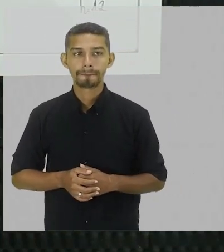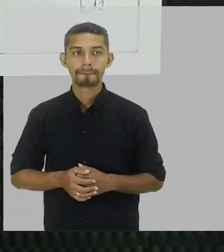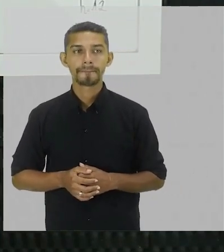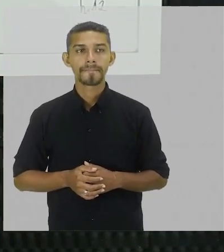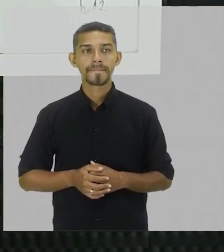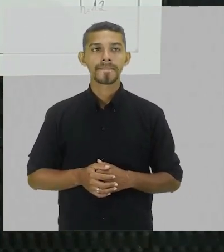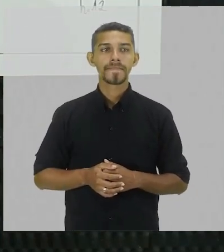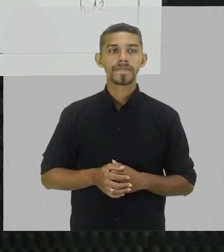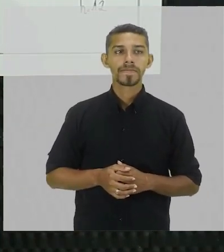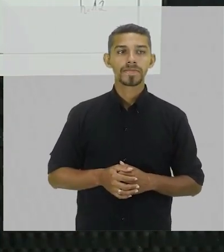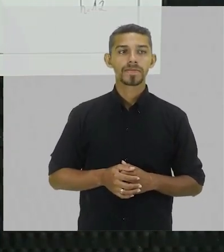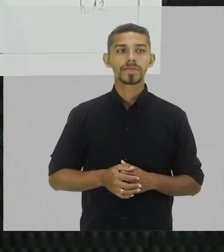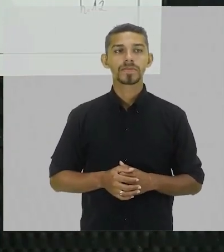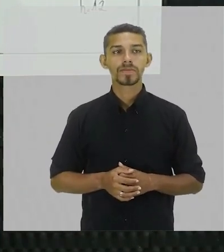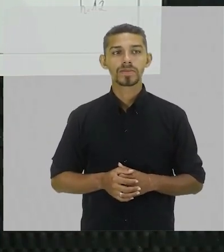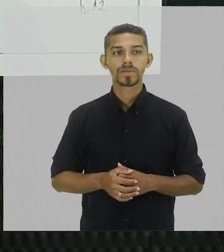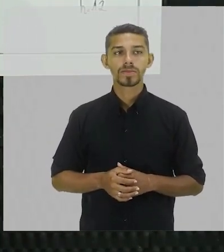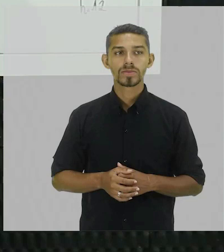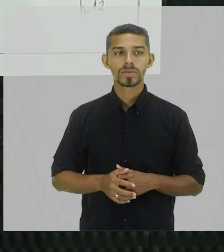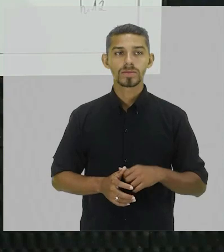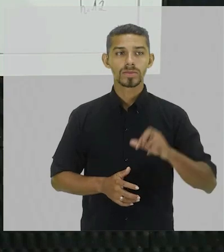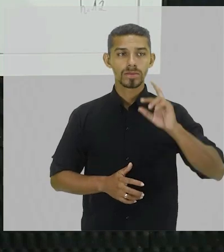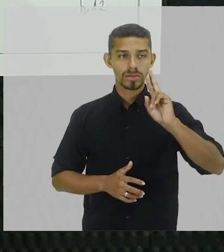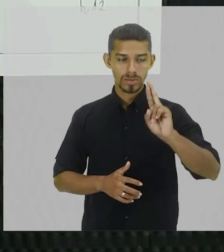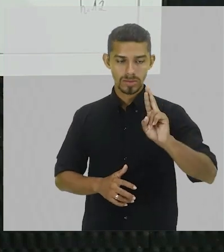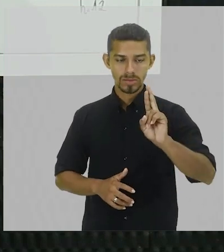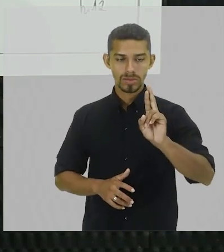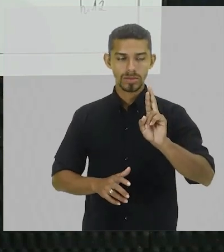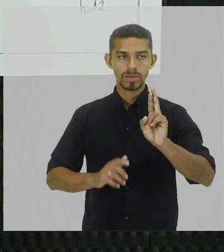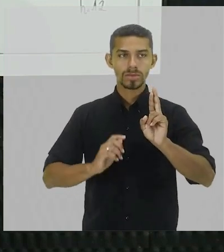igual a r raiz de 2.